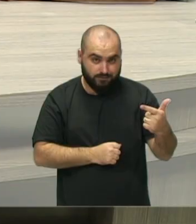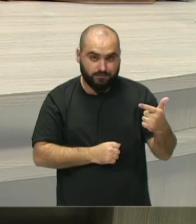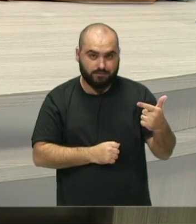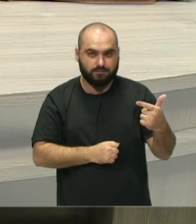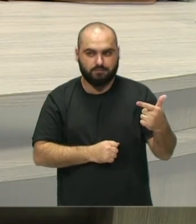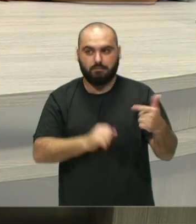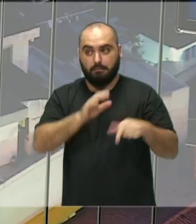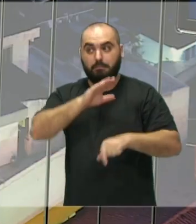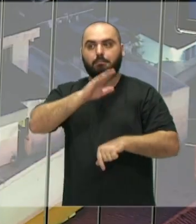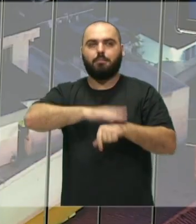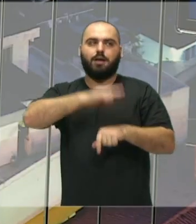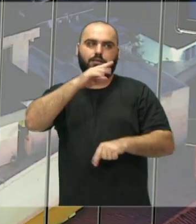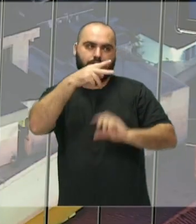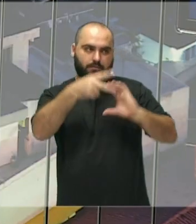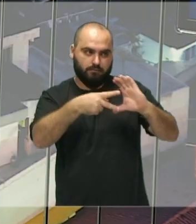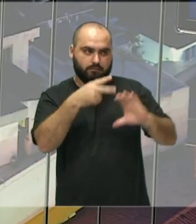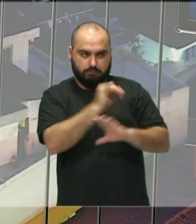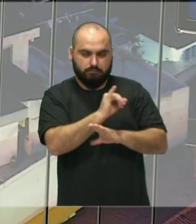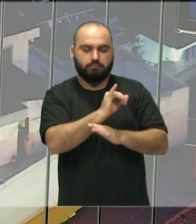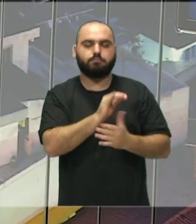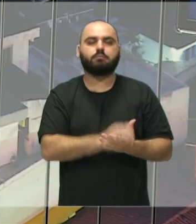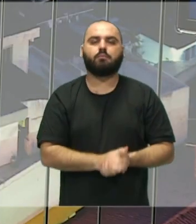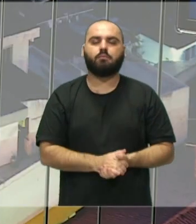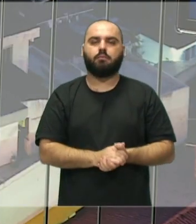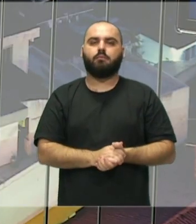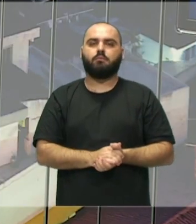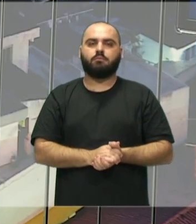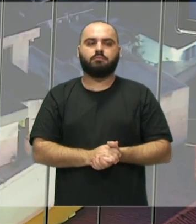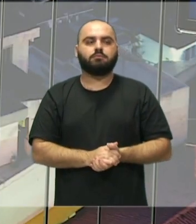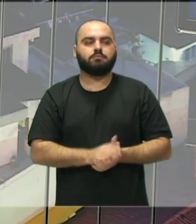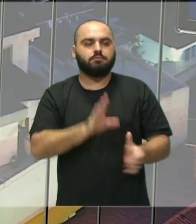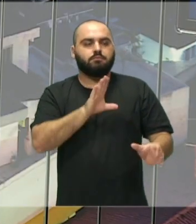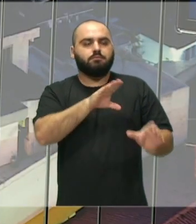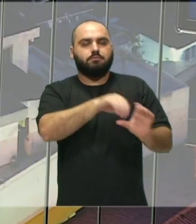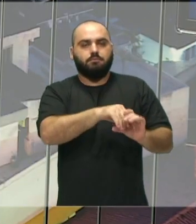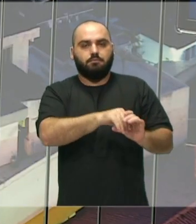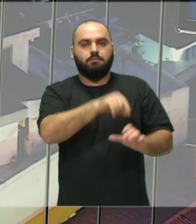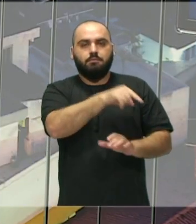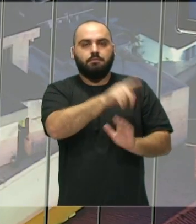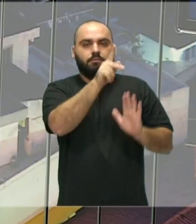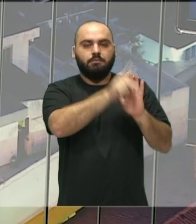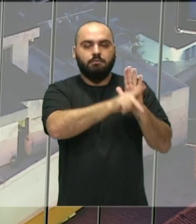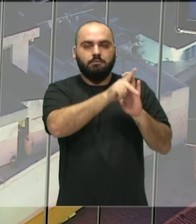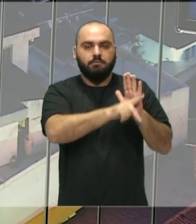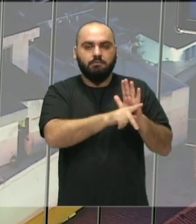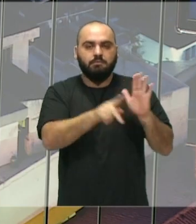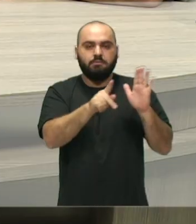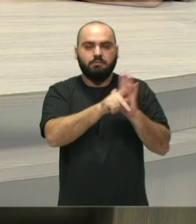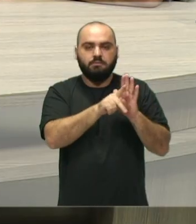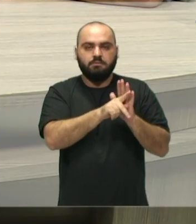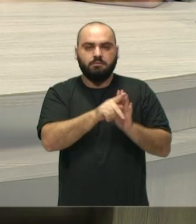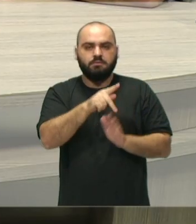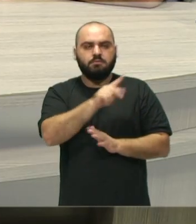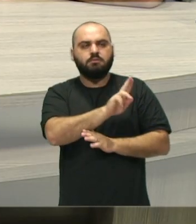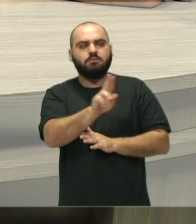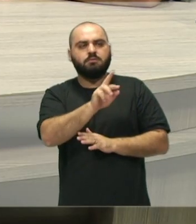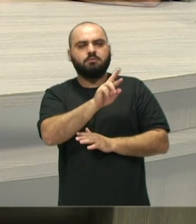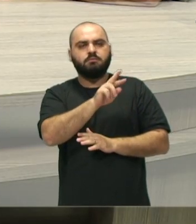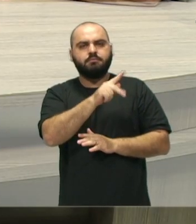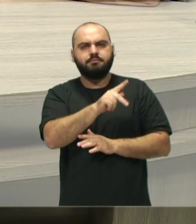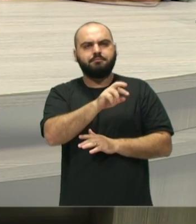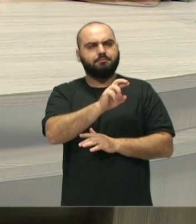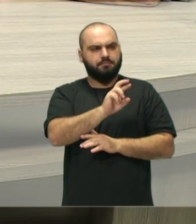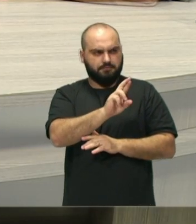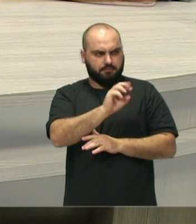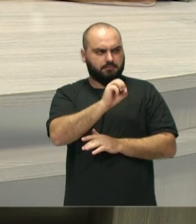de Vereadores. Dentro desse projeto macro chamado Promob, é isso? Promob.